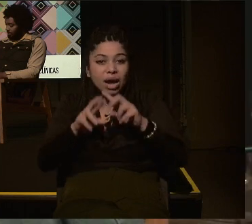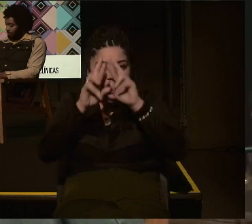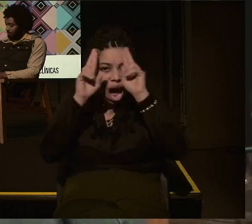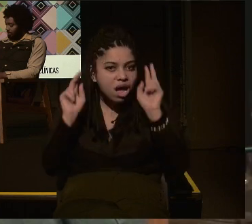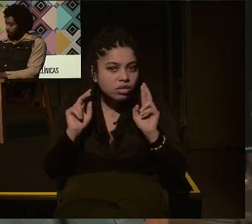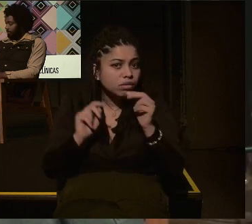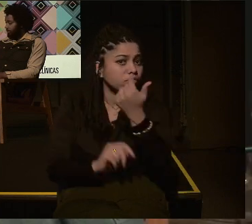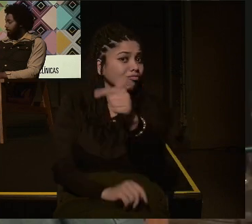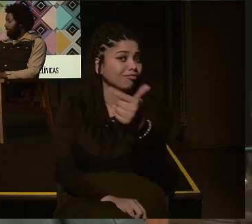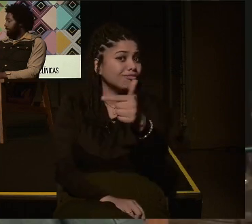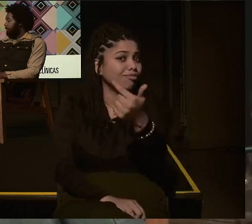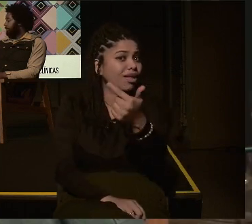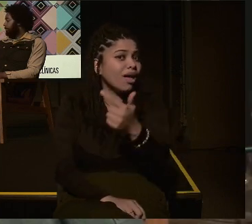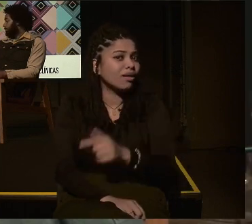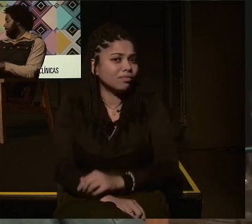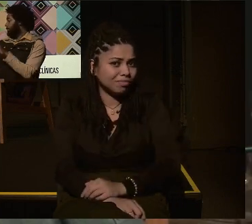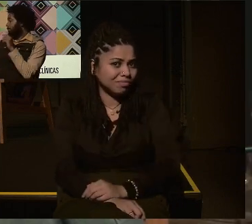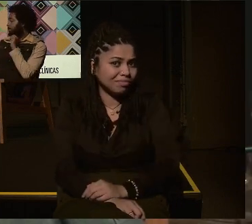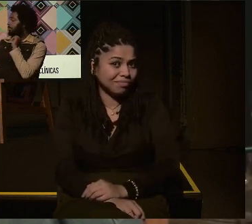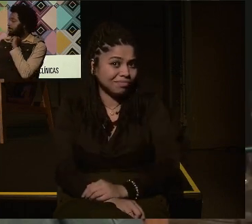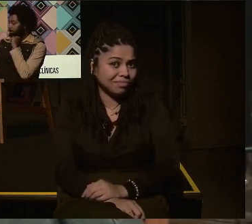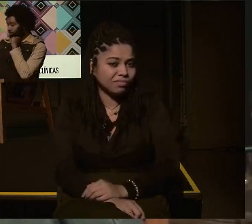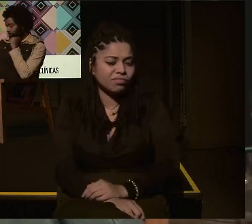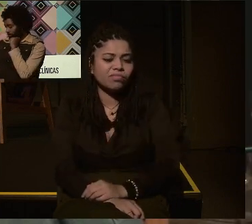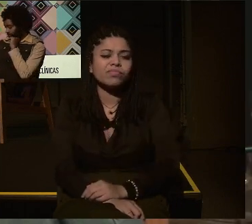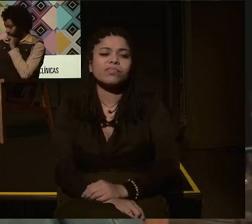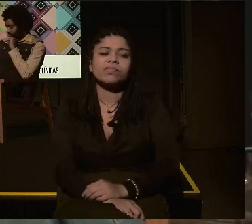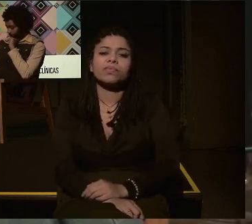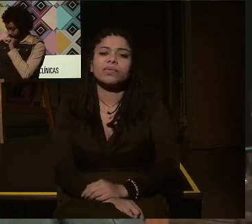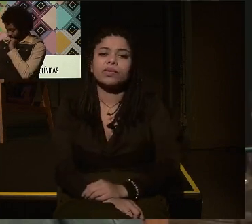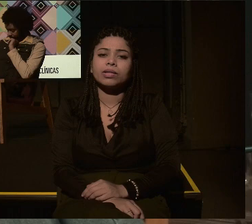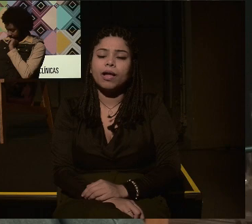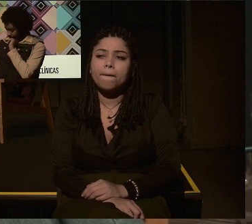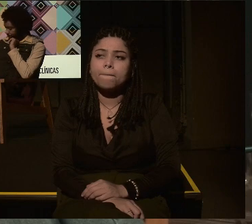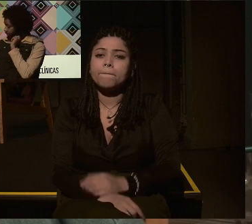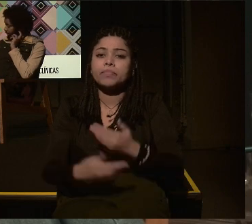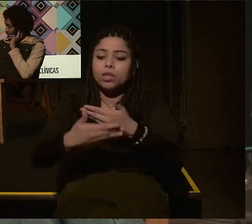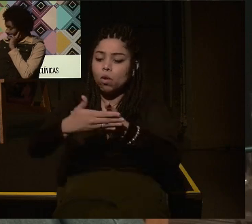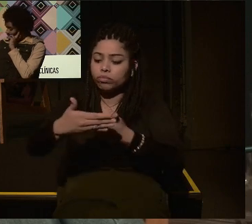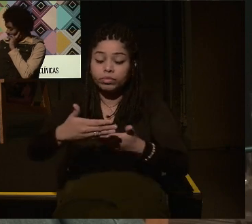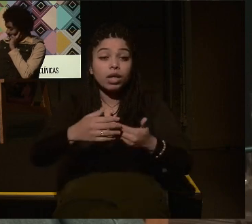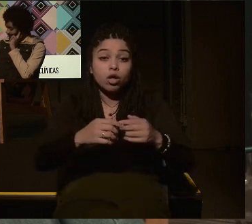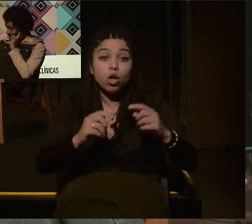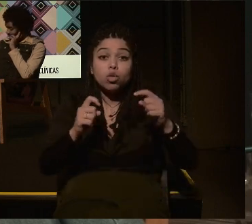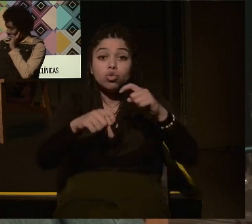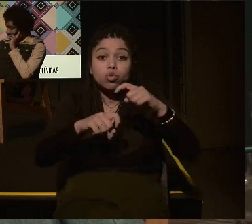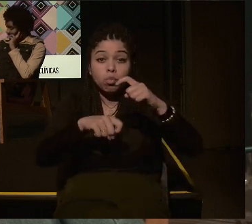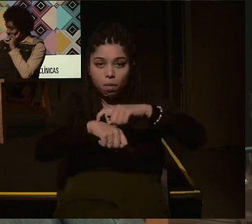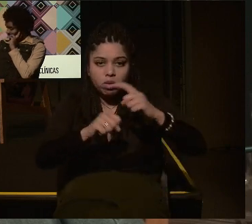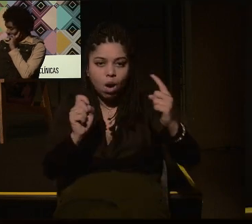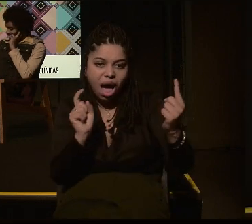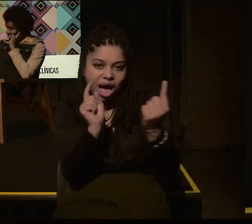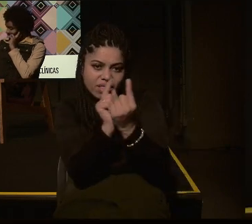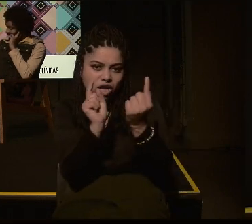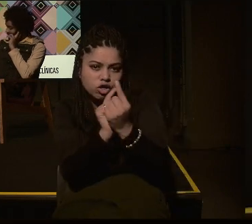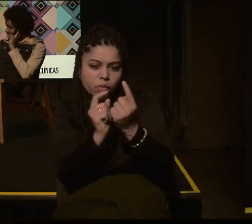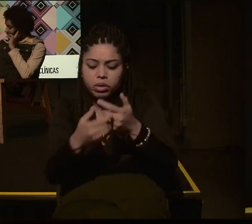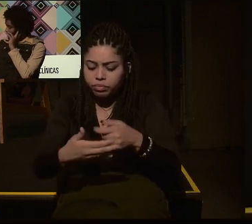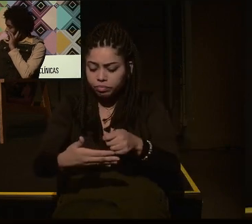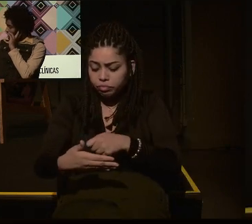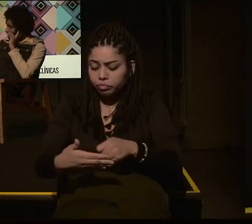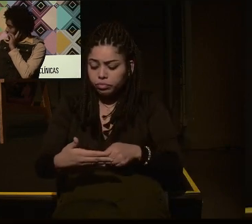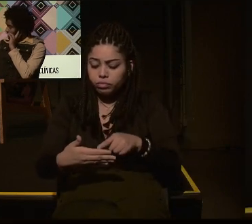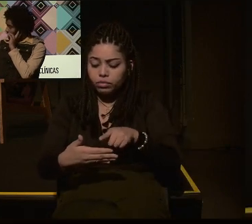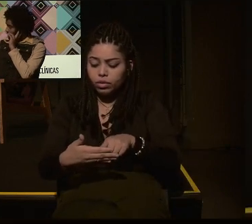Então, quando você pergunta lá no atendimento, no acolhimento, qual é a sua cor?